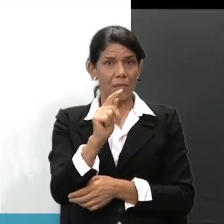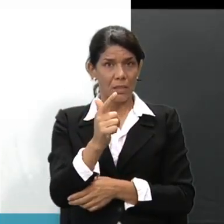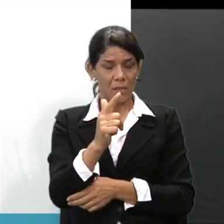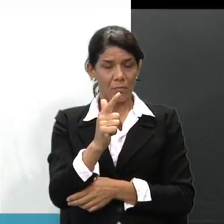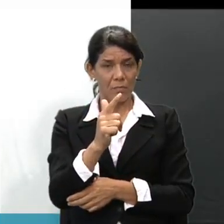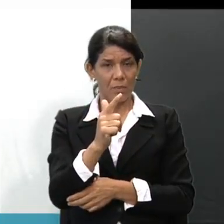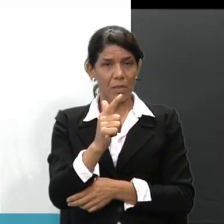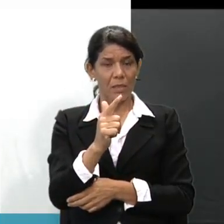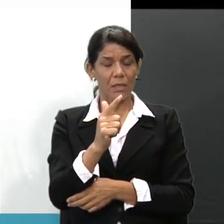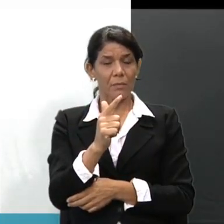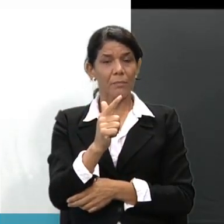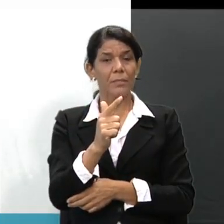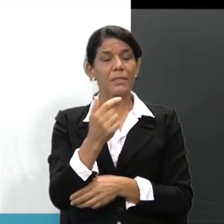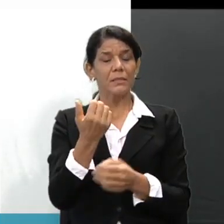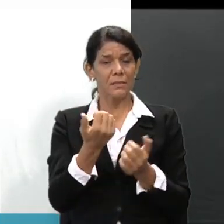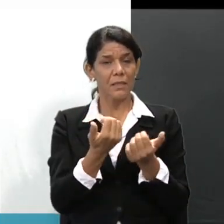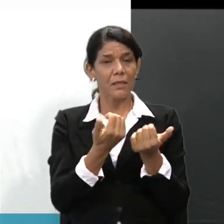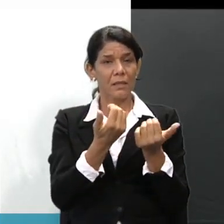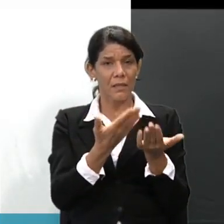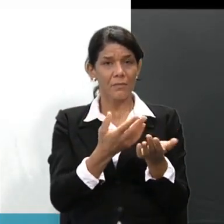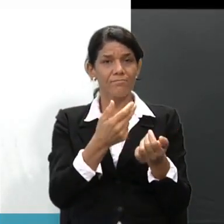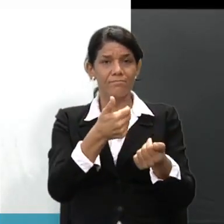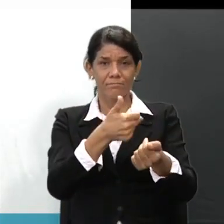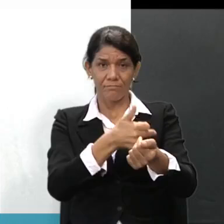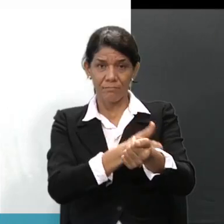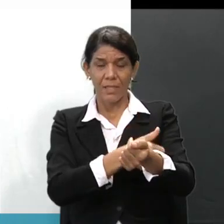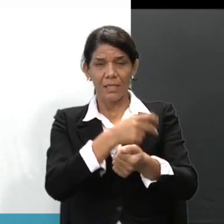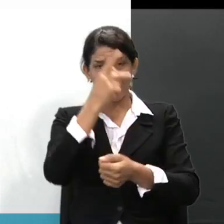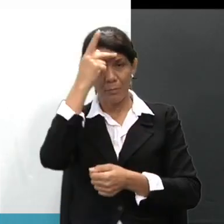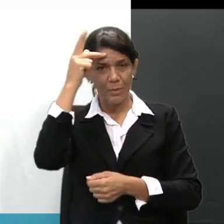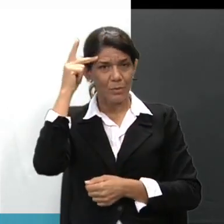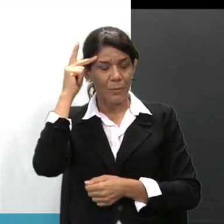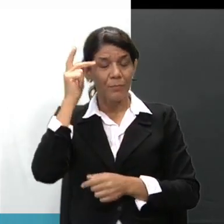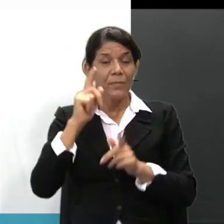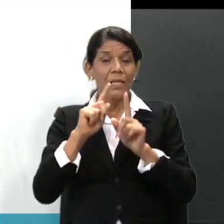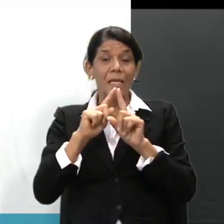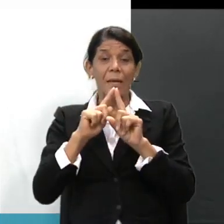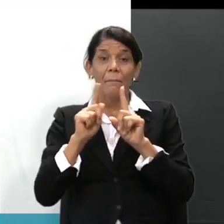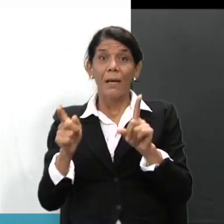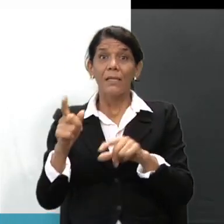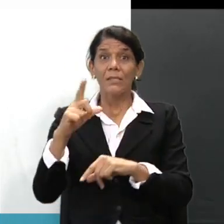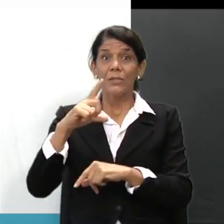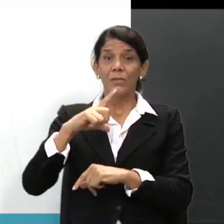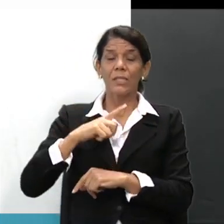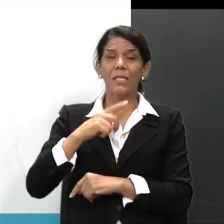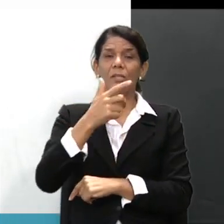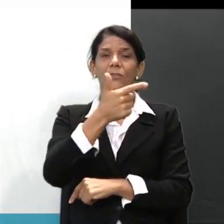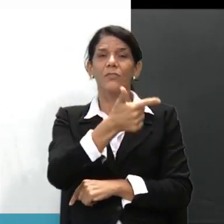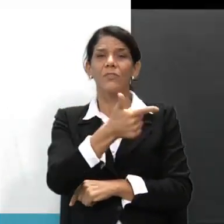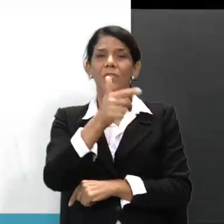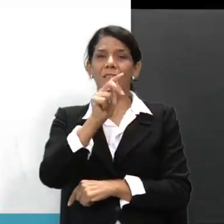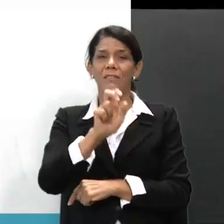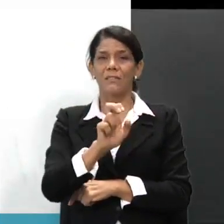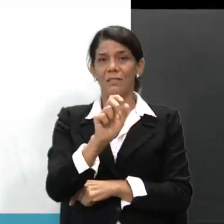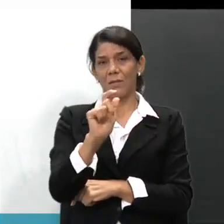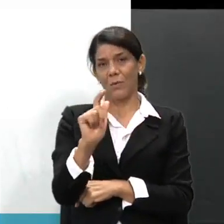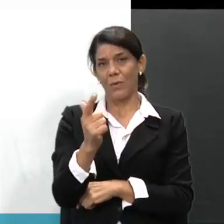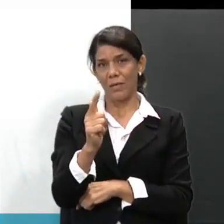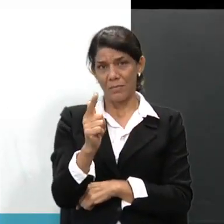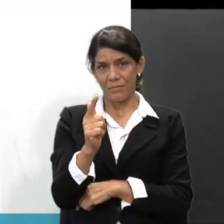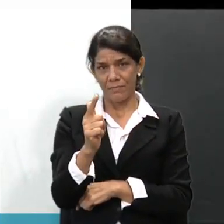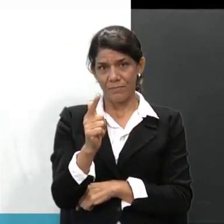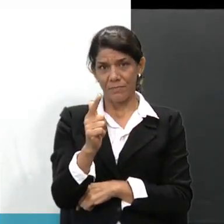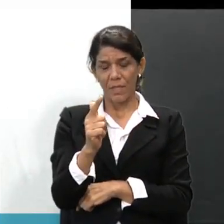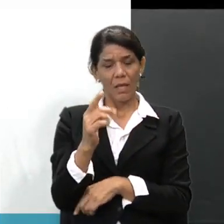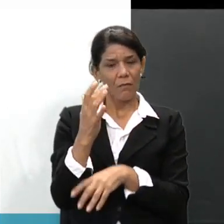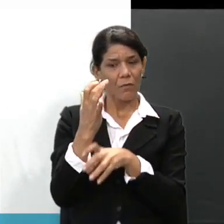ser administrado no paciente. Mas eu tenho 25 gramas, então eu vou fazer